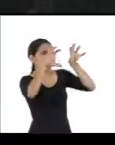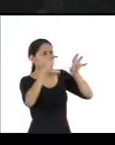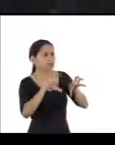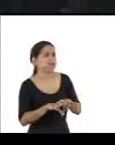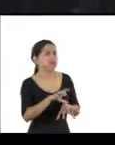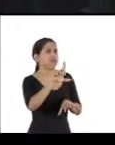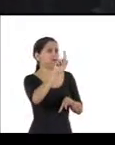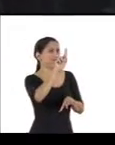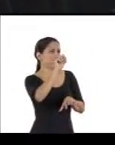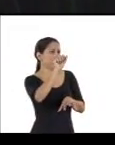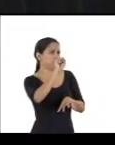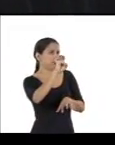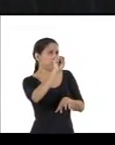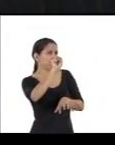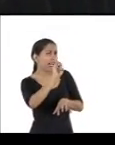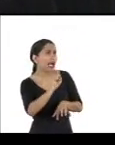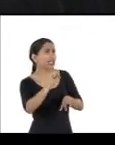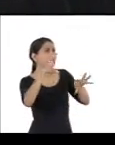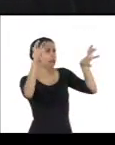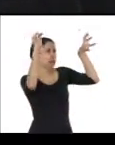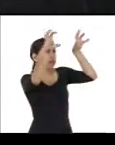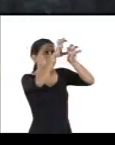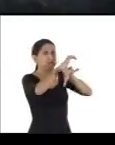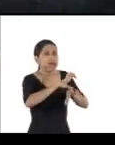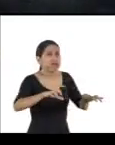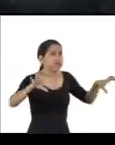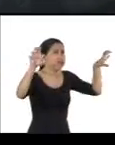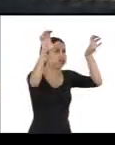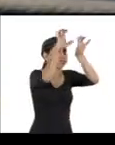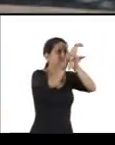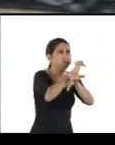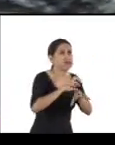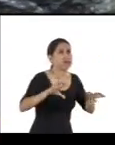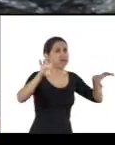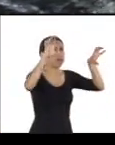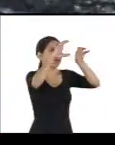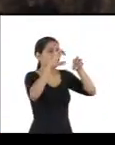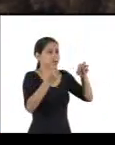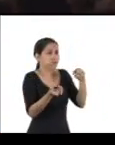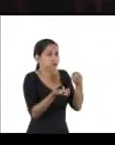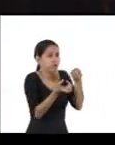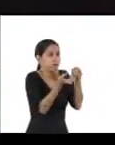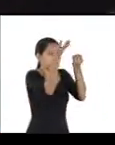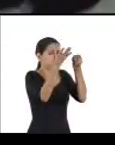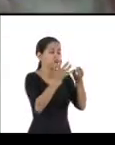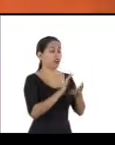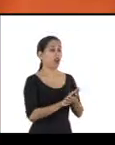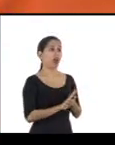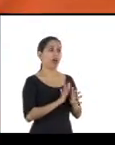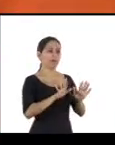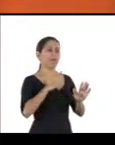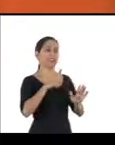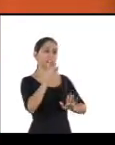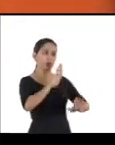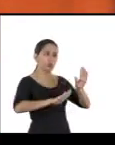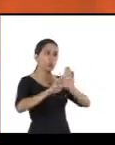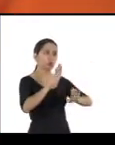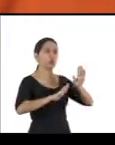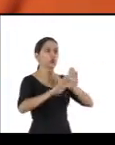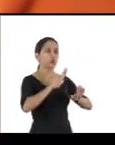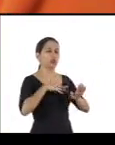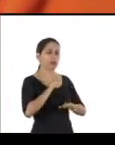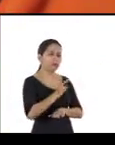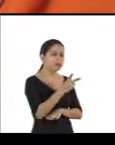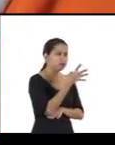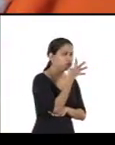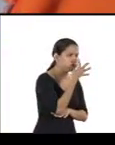gases que são possíveis de ocorrer combustão, o cuidado deve ser redobrado, principalmente no que tange ao monitoramento